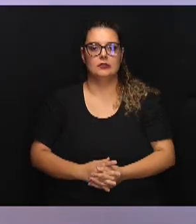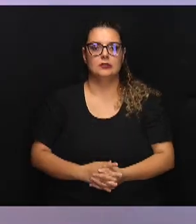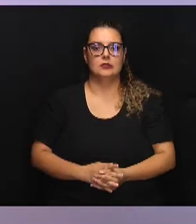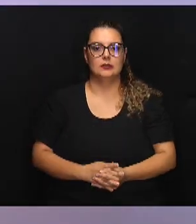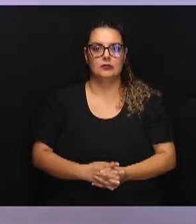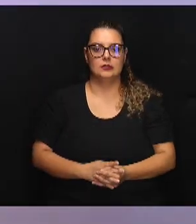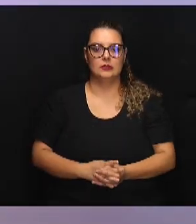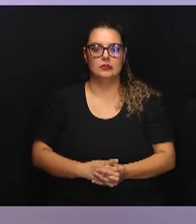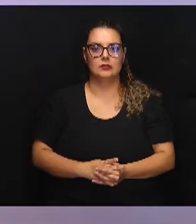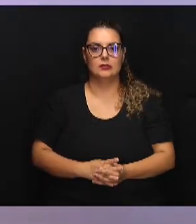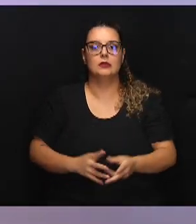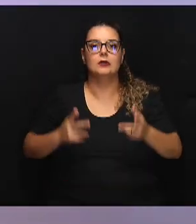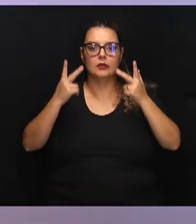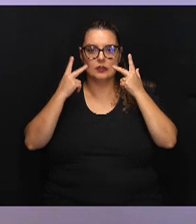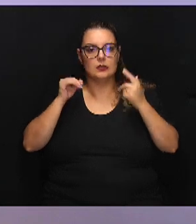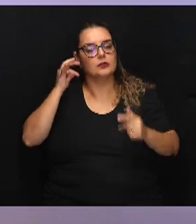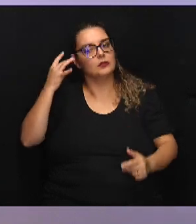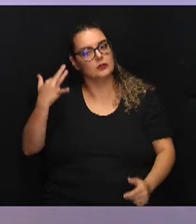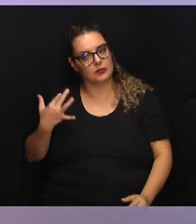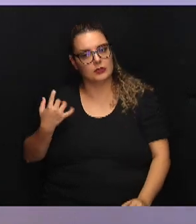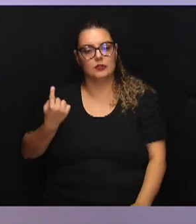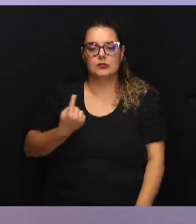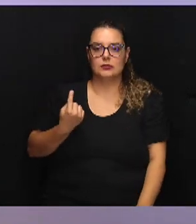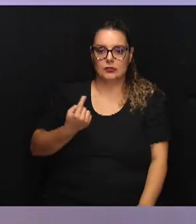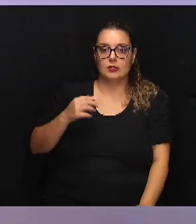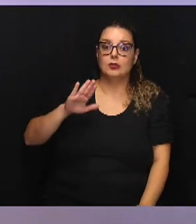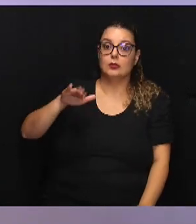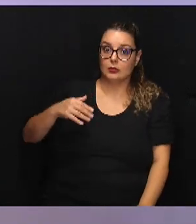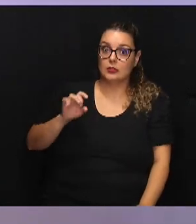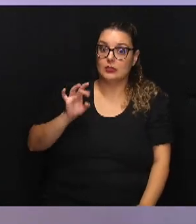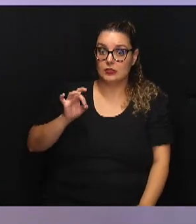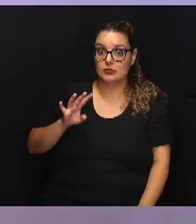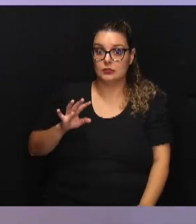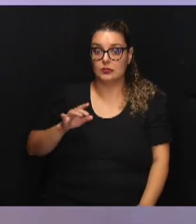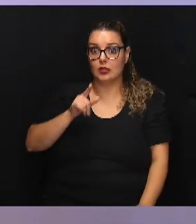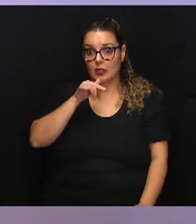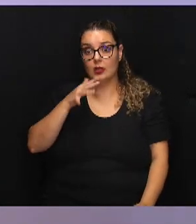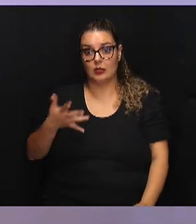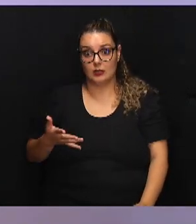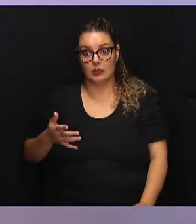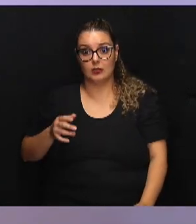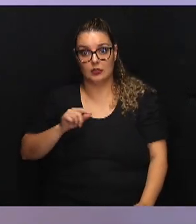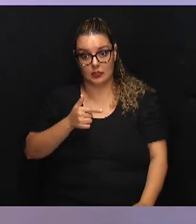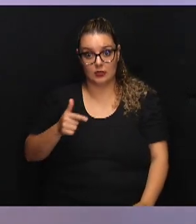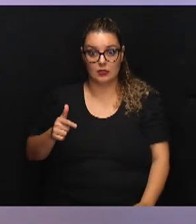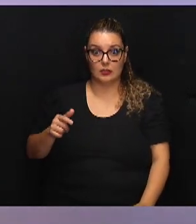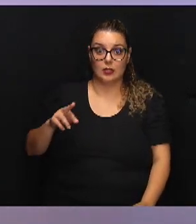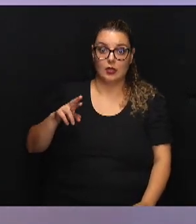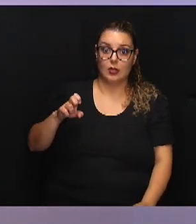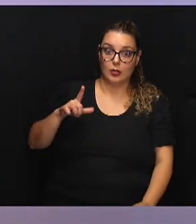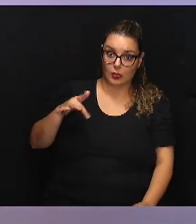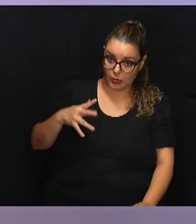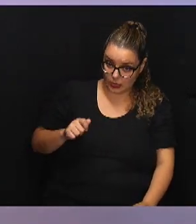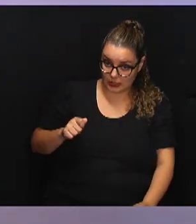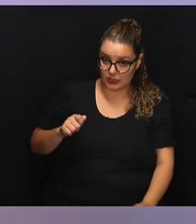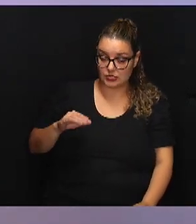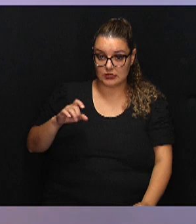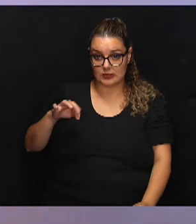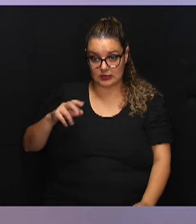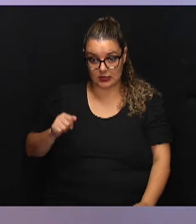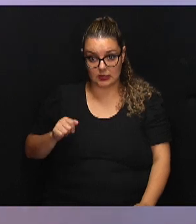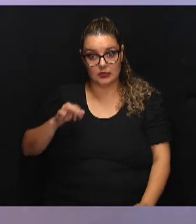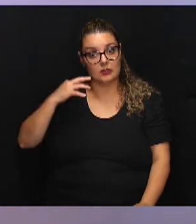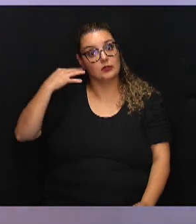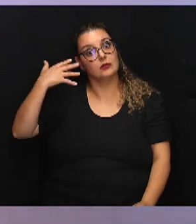Em geral, ela tende a sair sozinha quando é só água, né? Quando não é nesses casos de rolha de cera. Mas a água, ela tende a